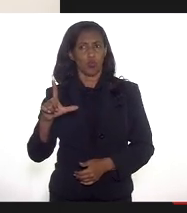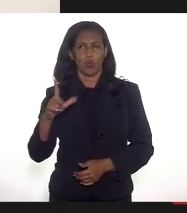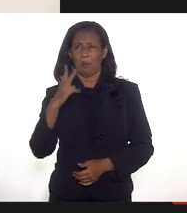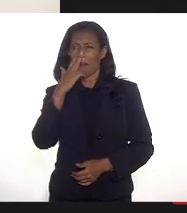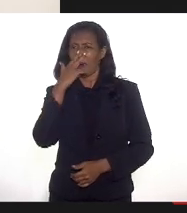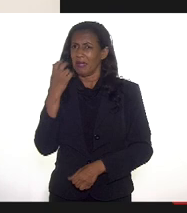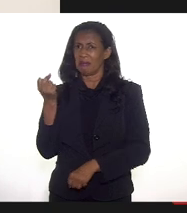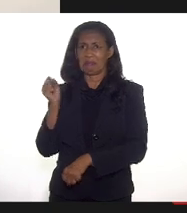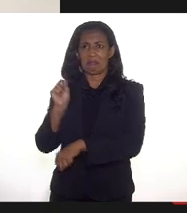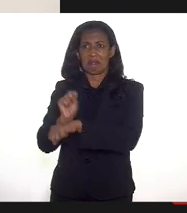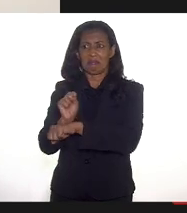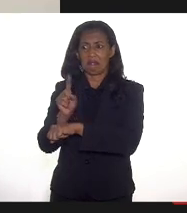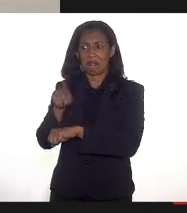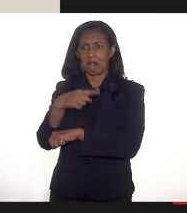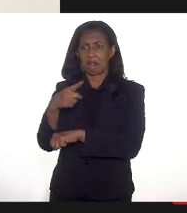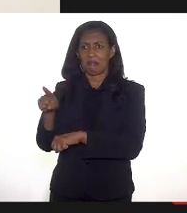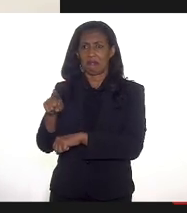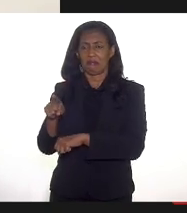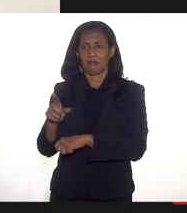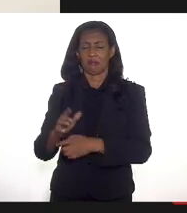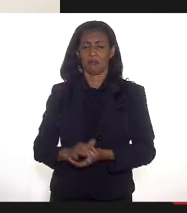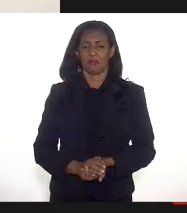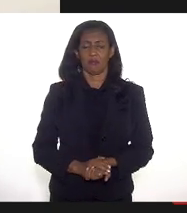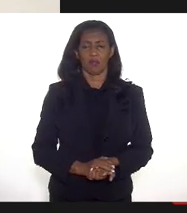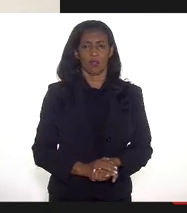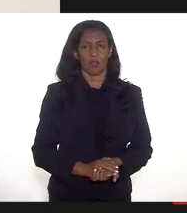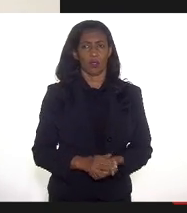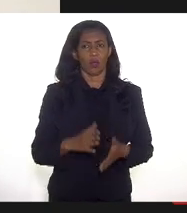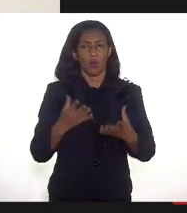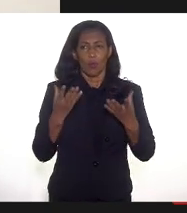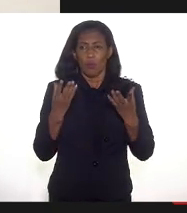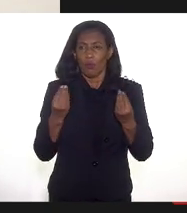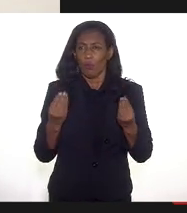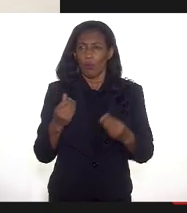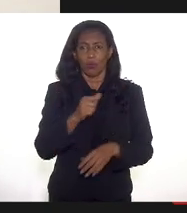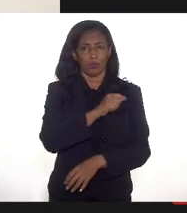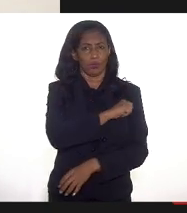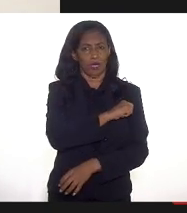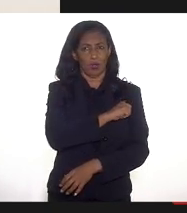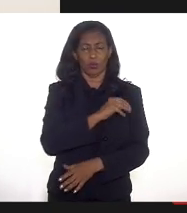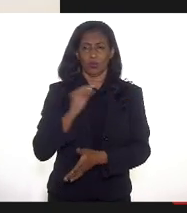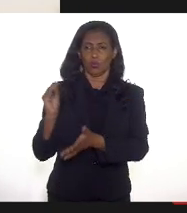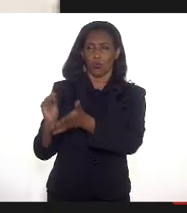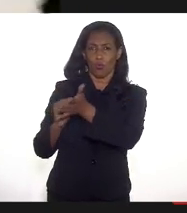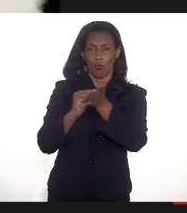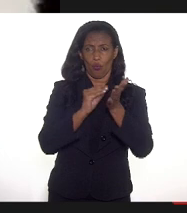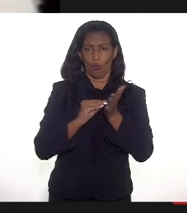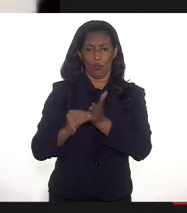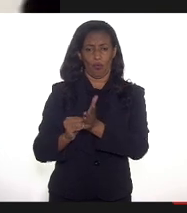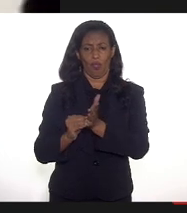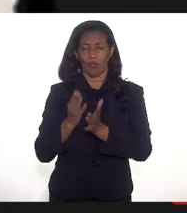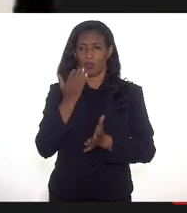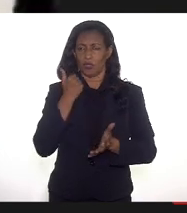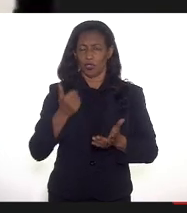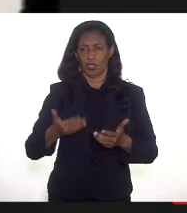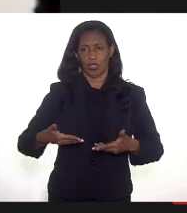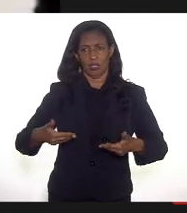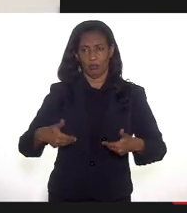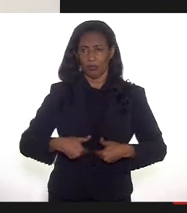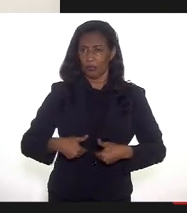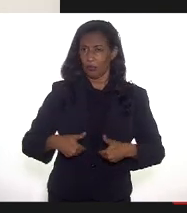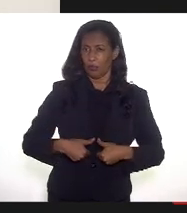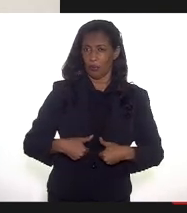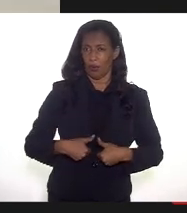encerrada. Com isso, muitos alunos com fome, alunos sem alimentação, meu Grêmio teve que iniciar uma campanha, como a